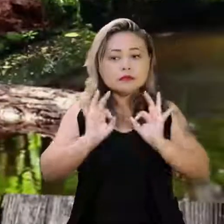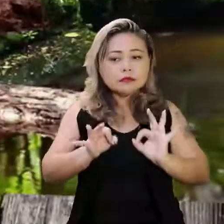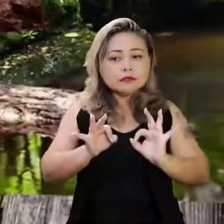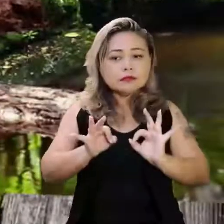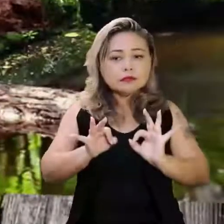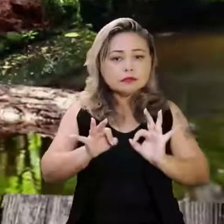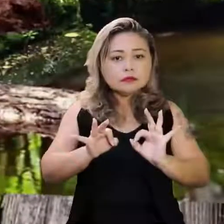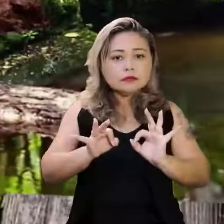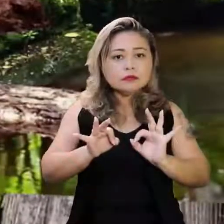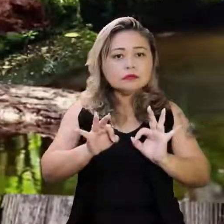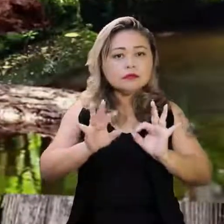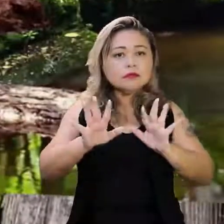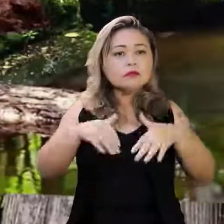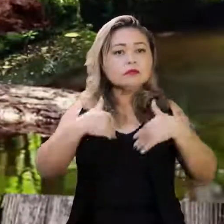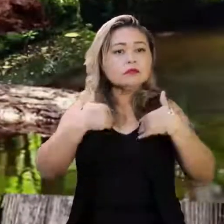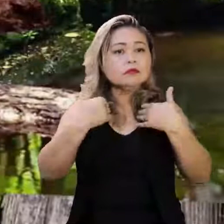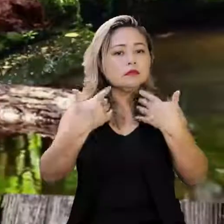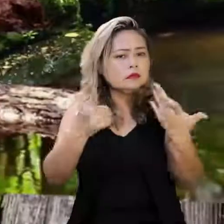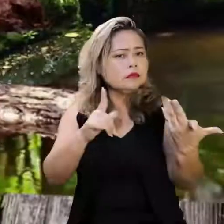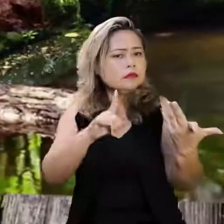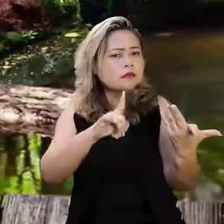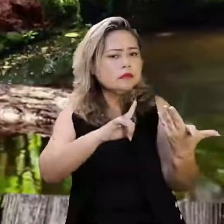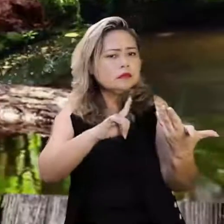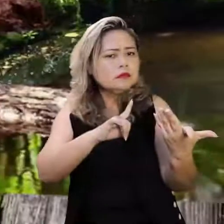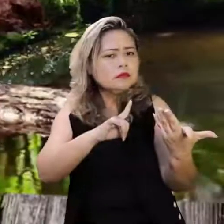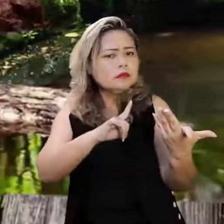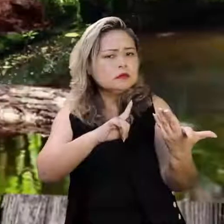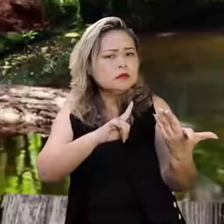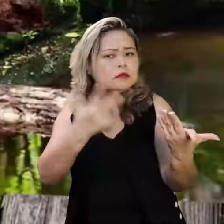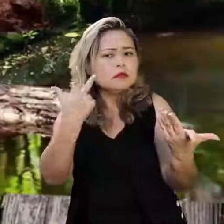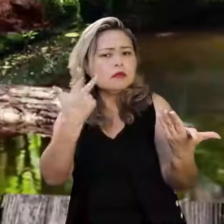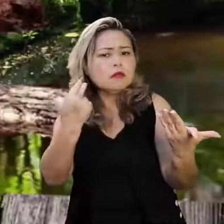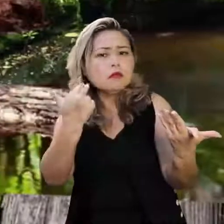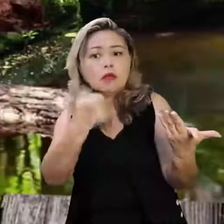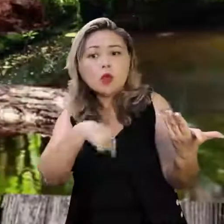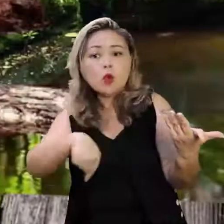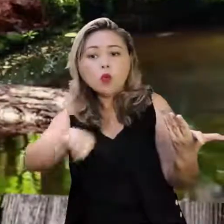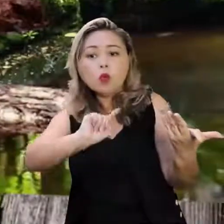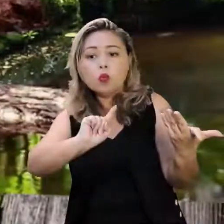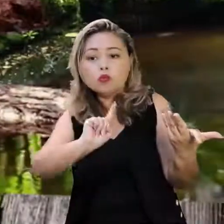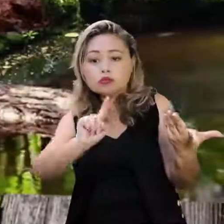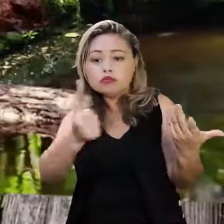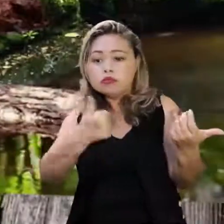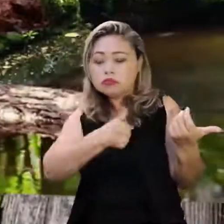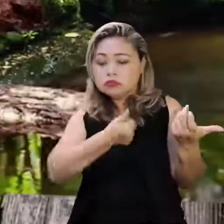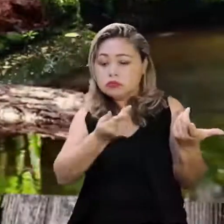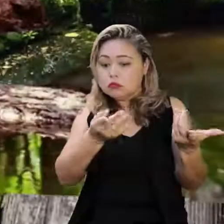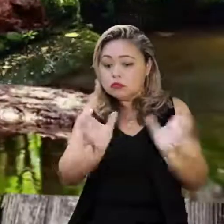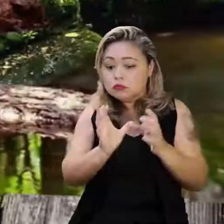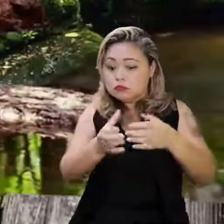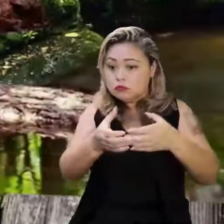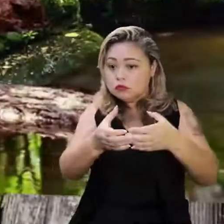certo? Para que ocorra normalmente um evento de especiação,